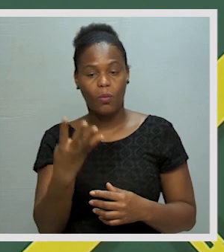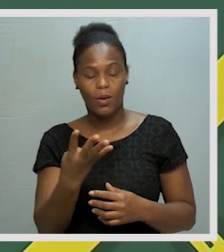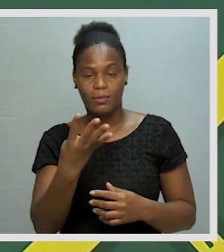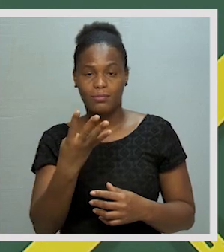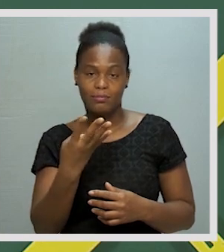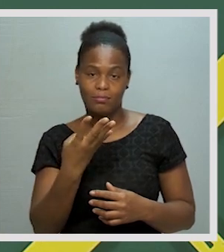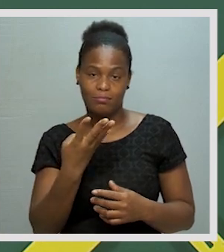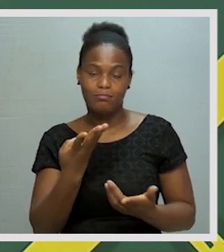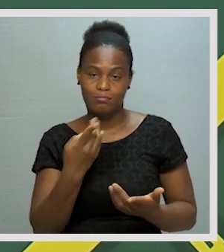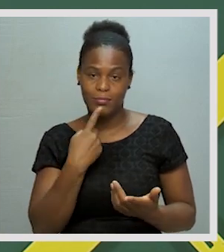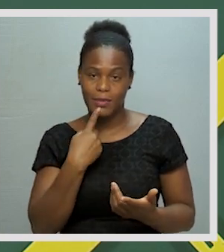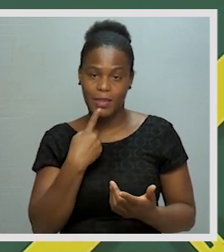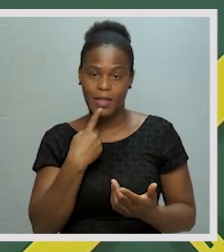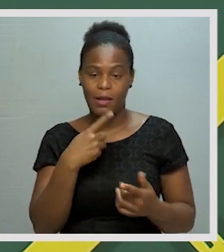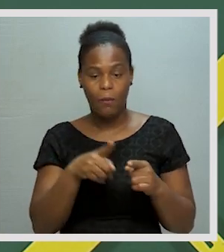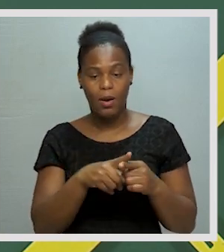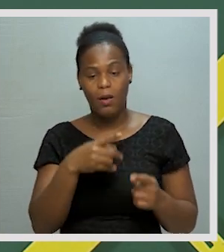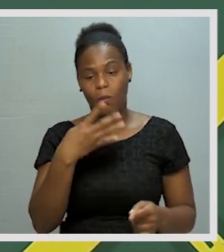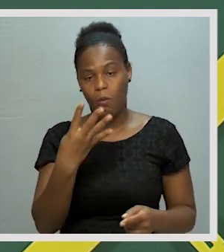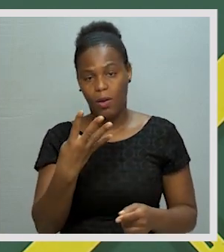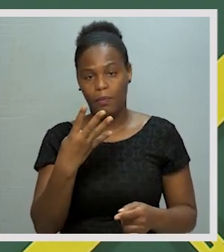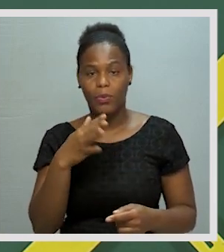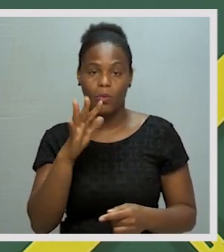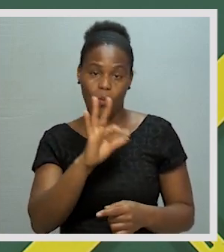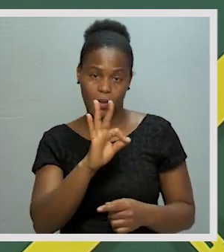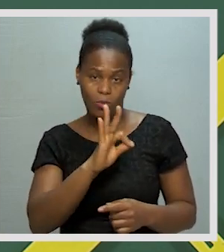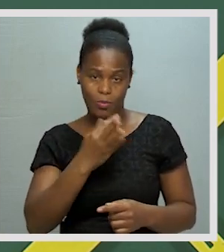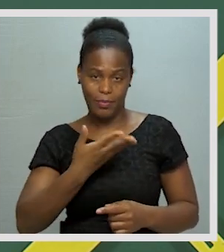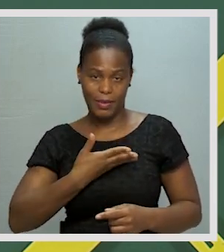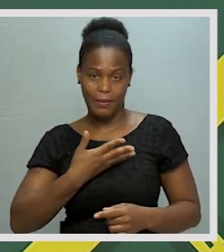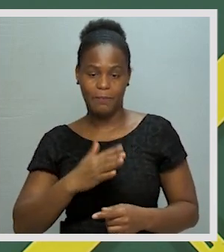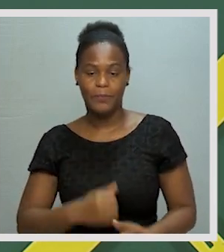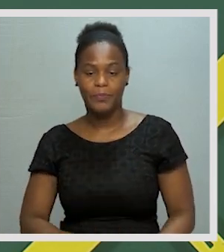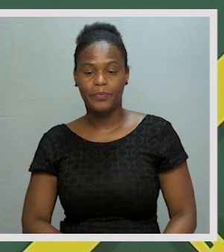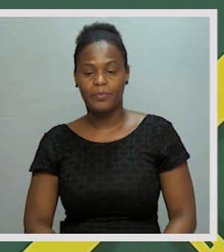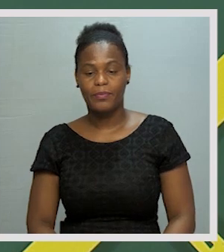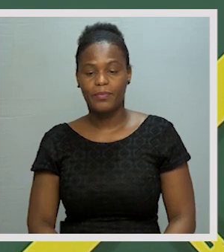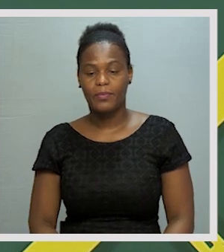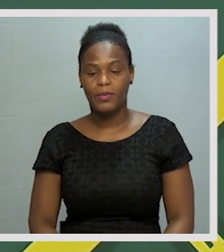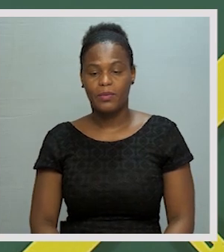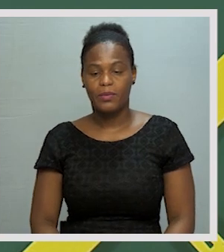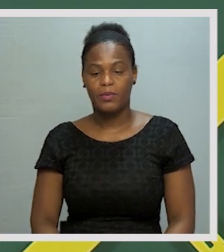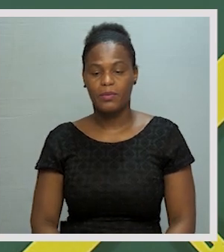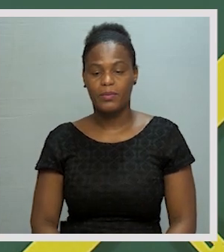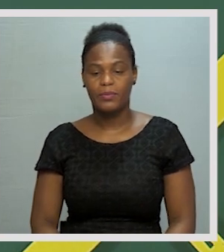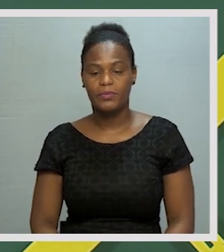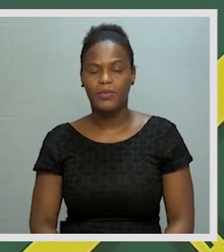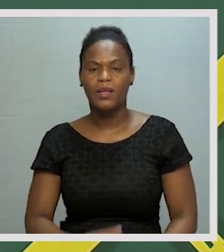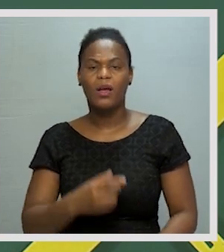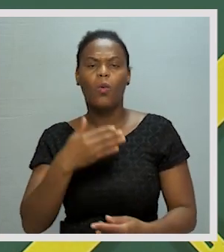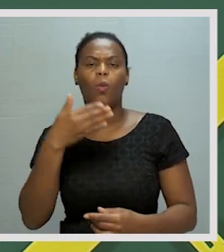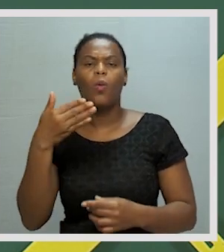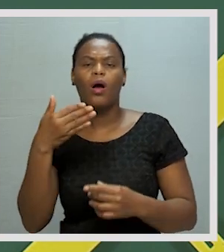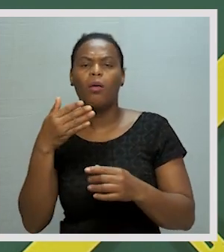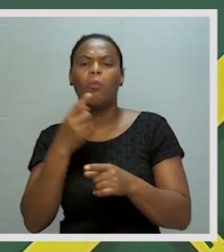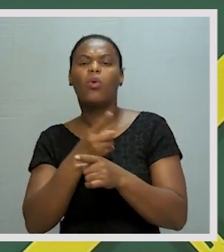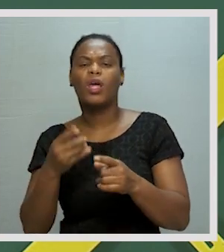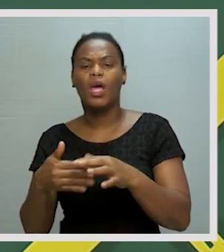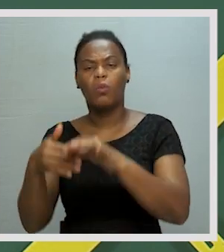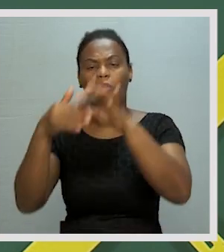Adicionar essa uma dezena transportada a 2 dezenas e a uma dezena. Então,